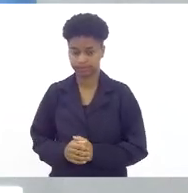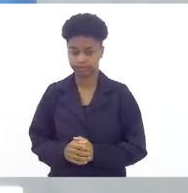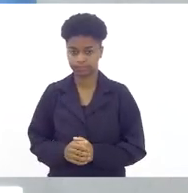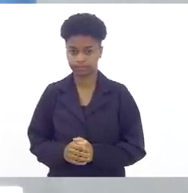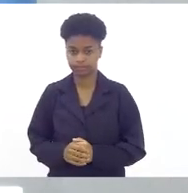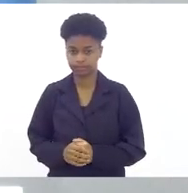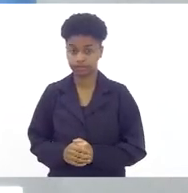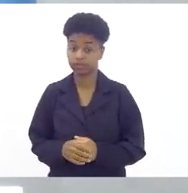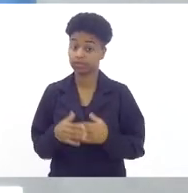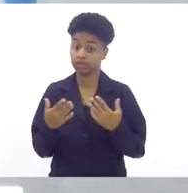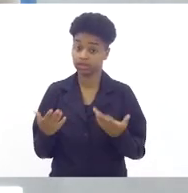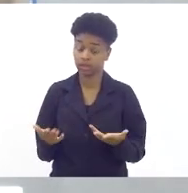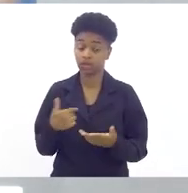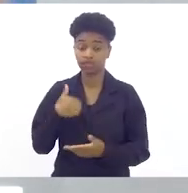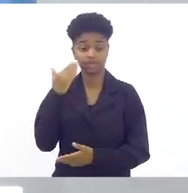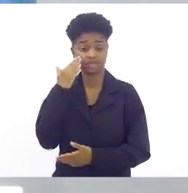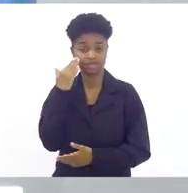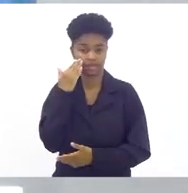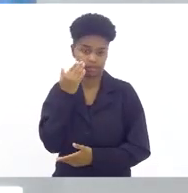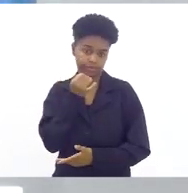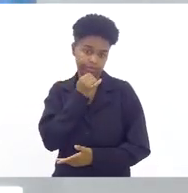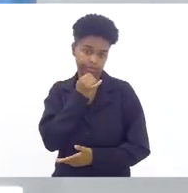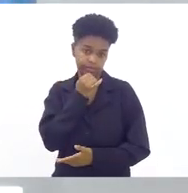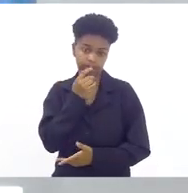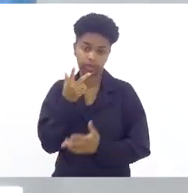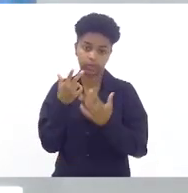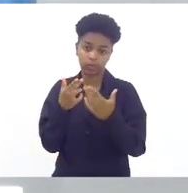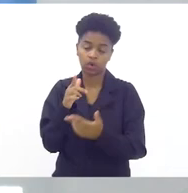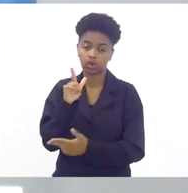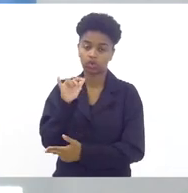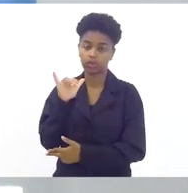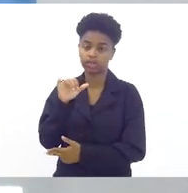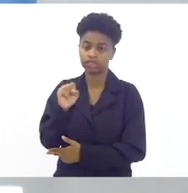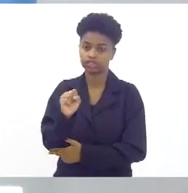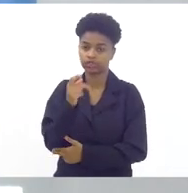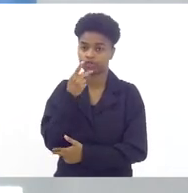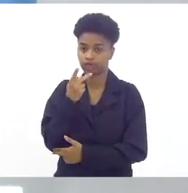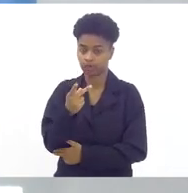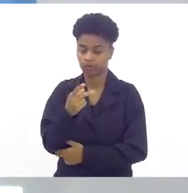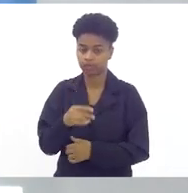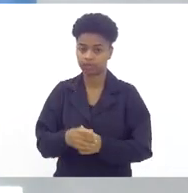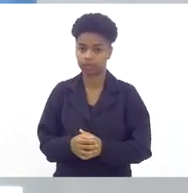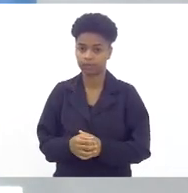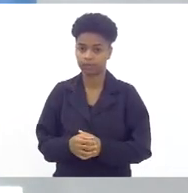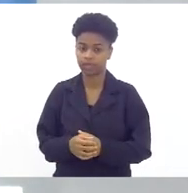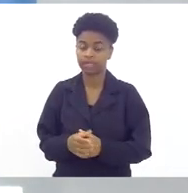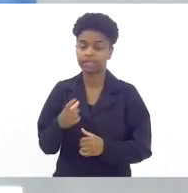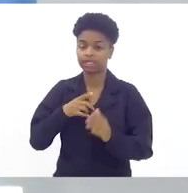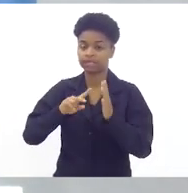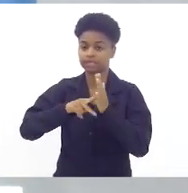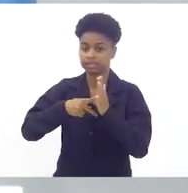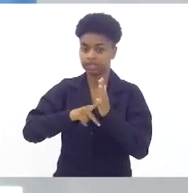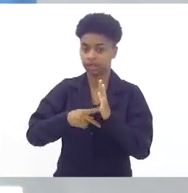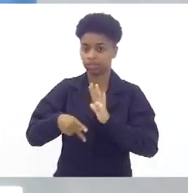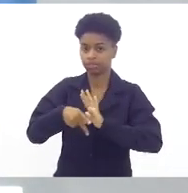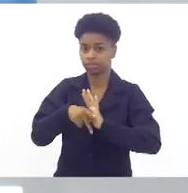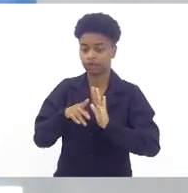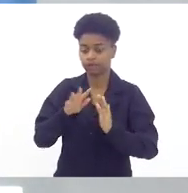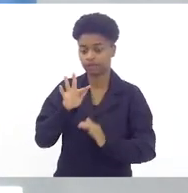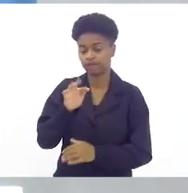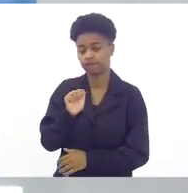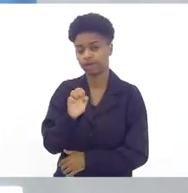eu sei por exemplo como apontado pelo Luiz Ferreira que o sindp Faetec tem